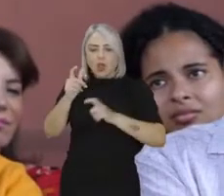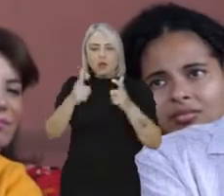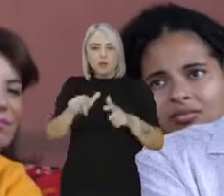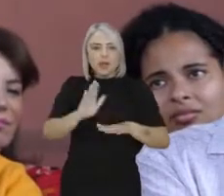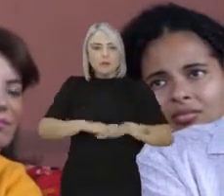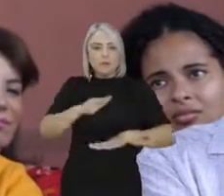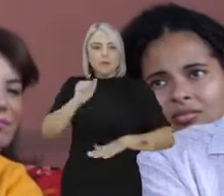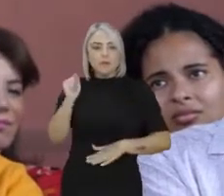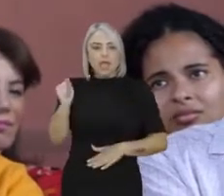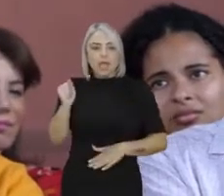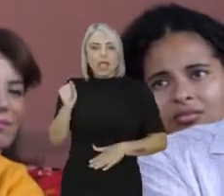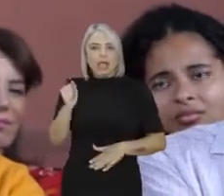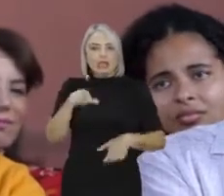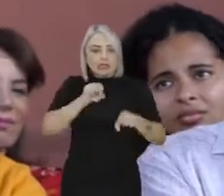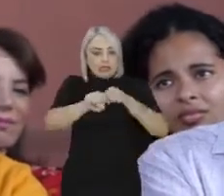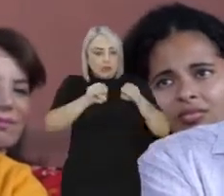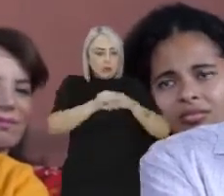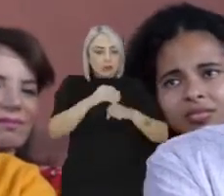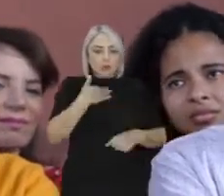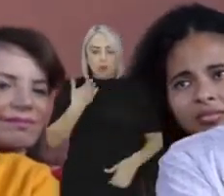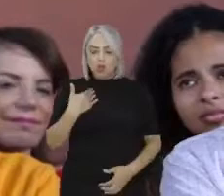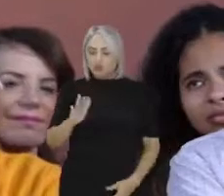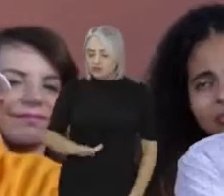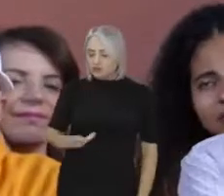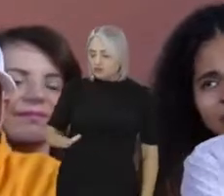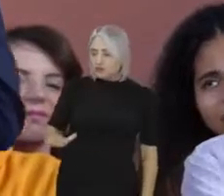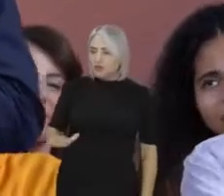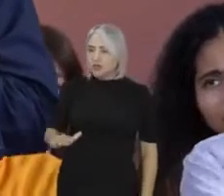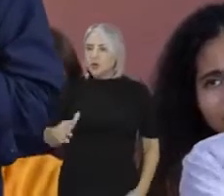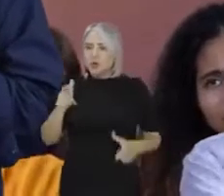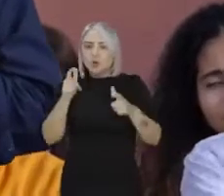mortalidade infantil, era o lugar que tinha mais